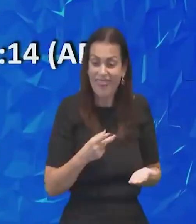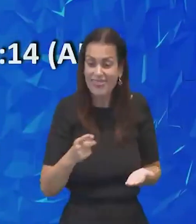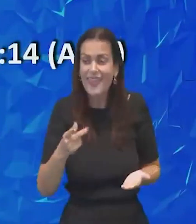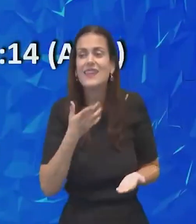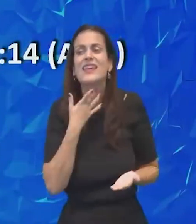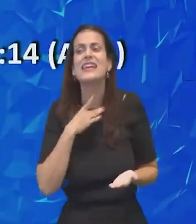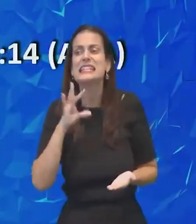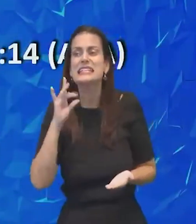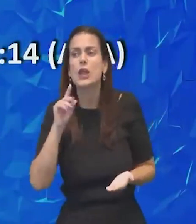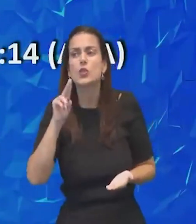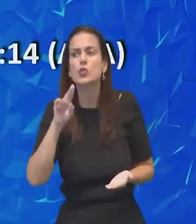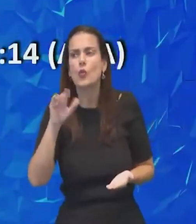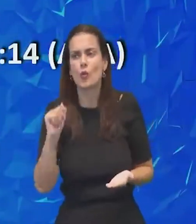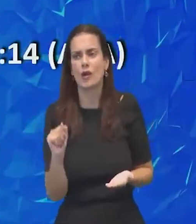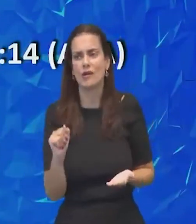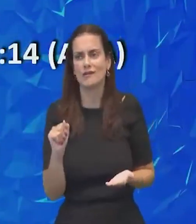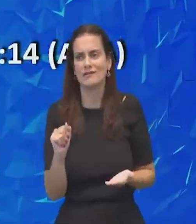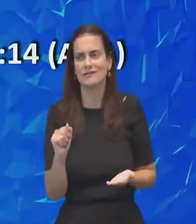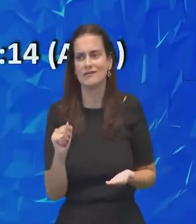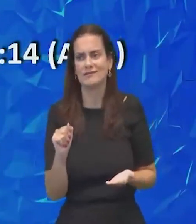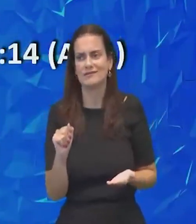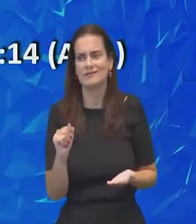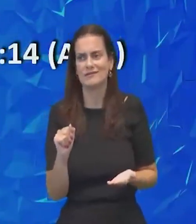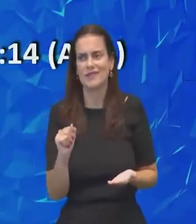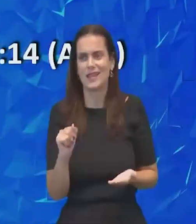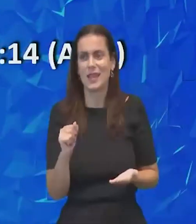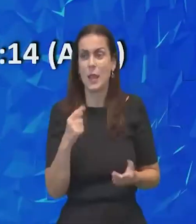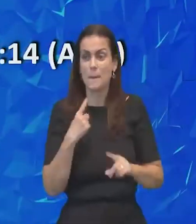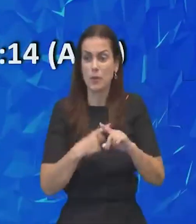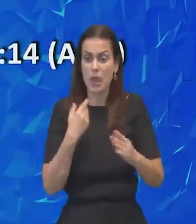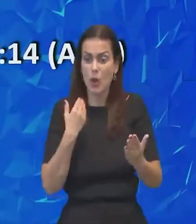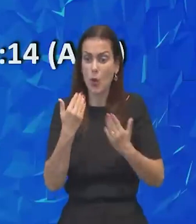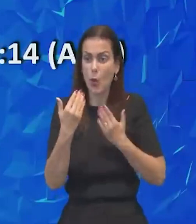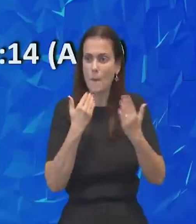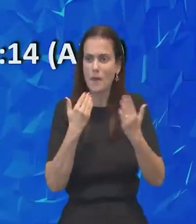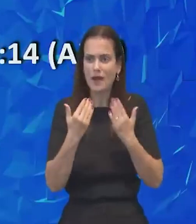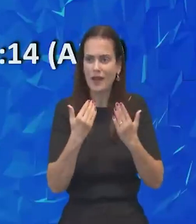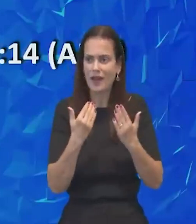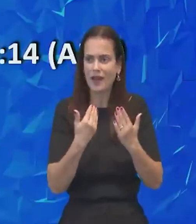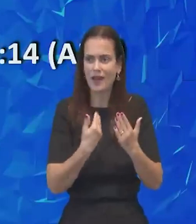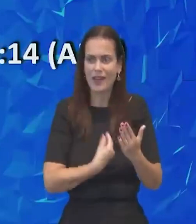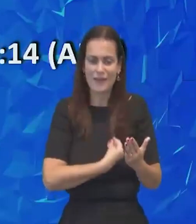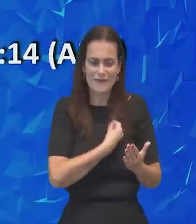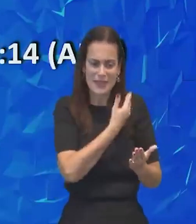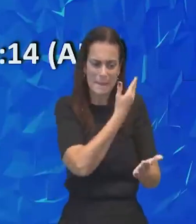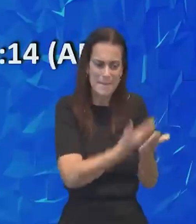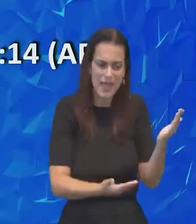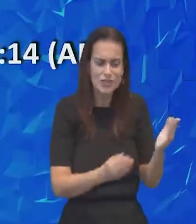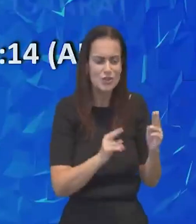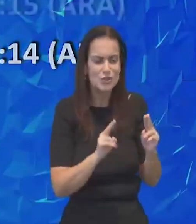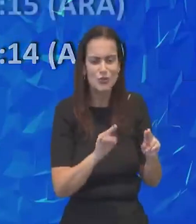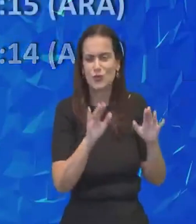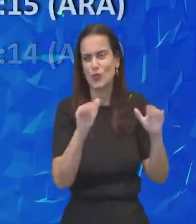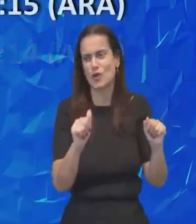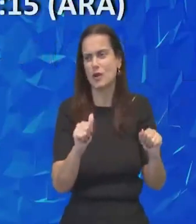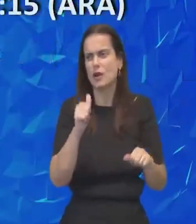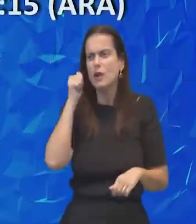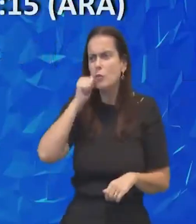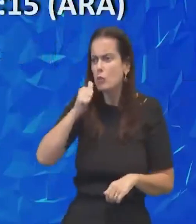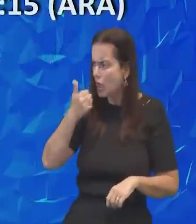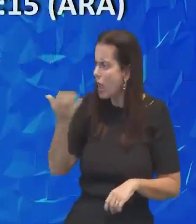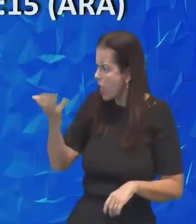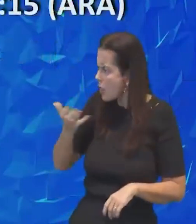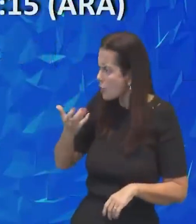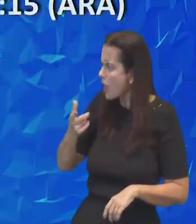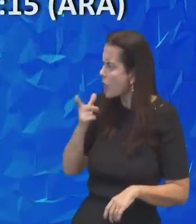pelo contrário, a água que eu lhe der, se fará nele uma fonte de água a jorrar. Disse-lhe a mulher: Senhor, dá-me dessa água